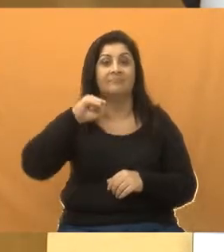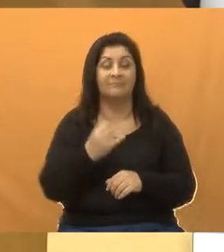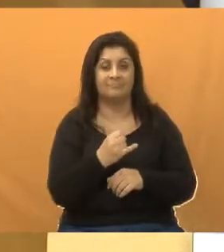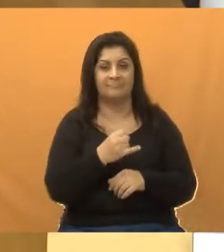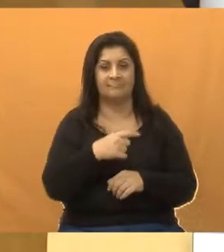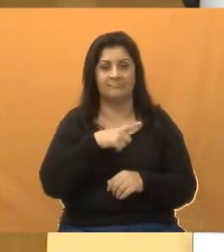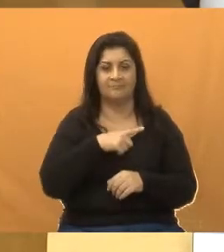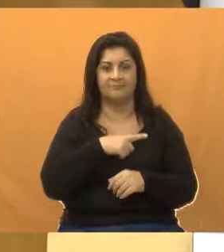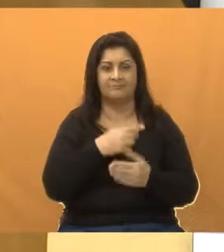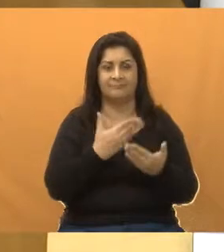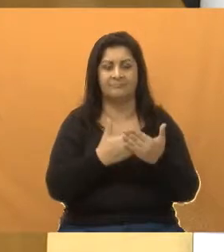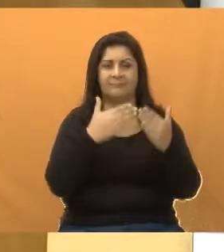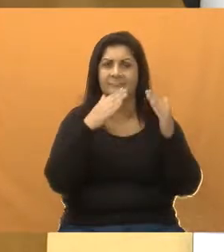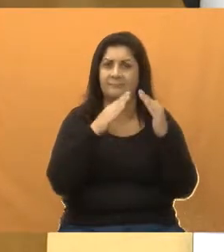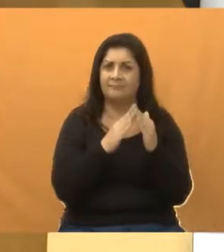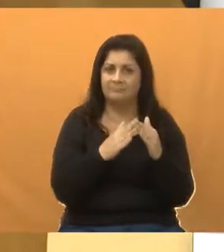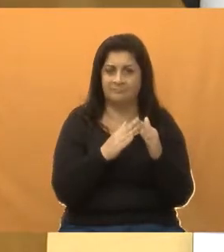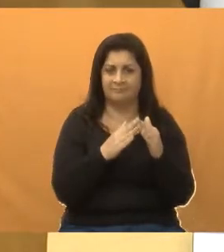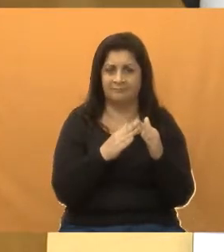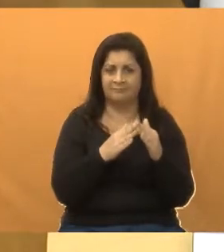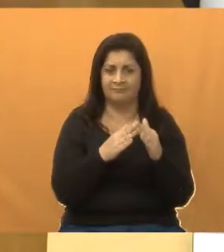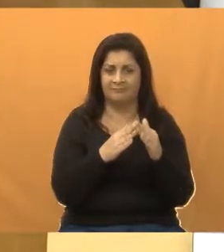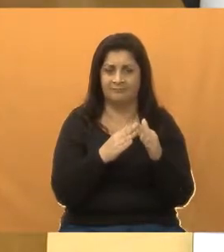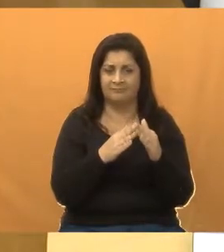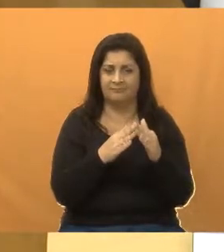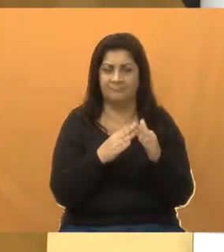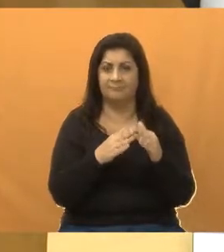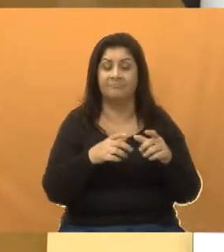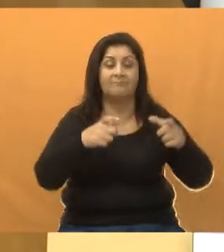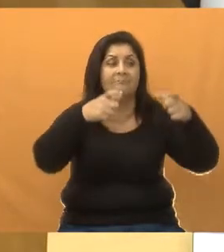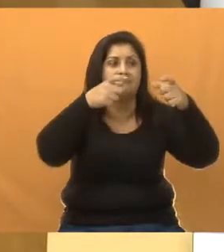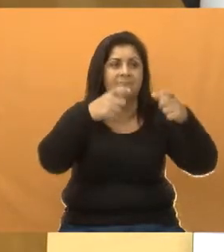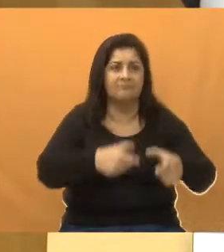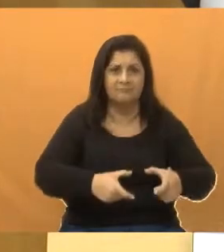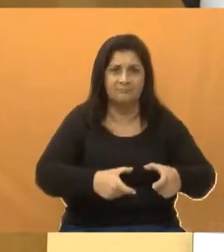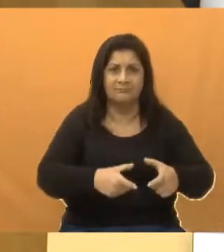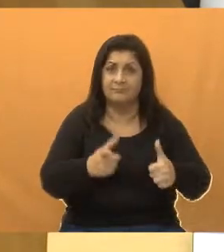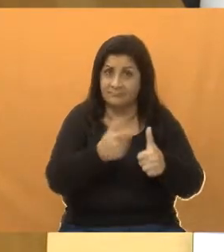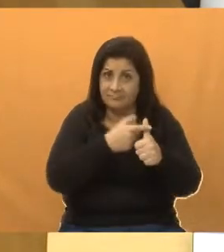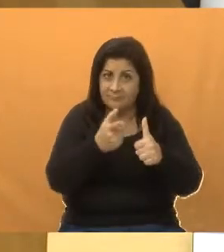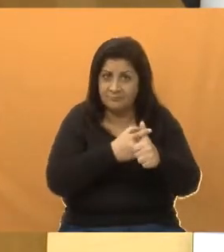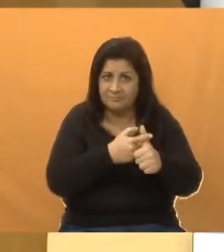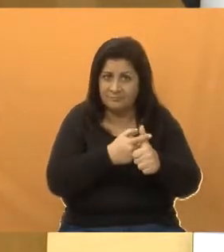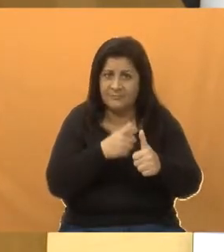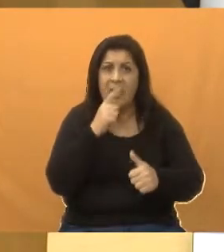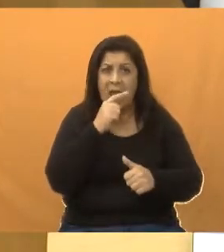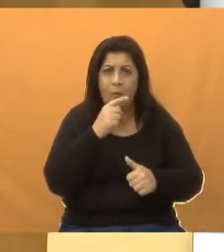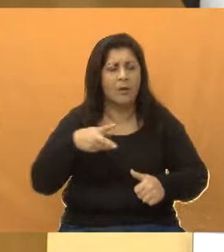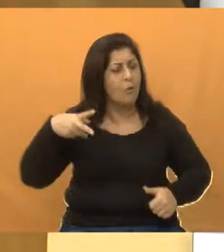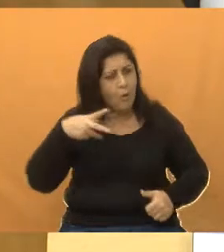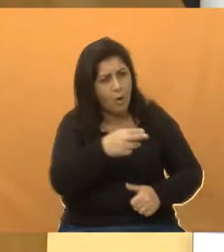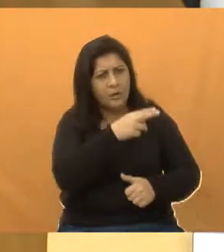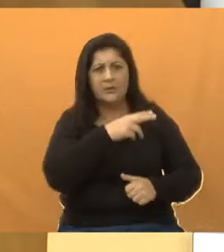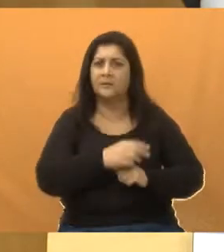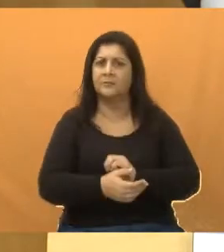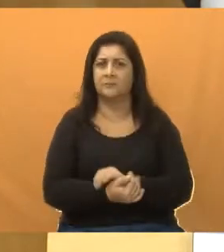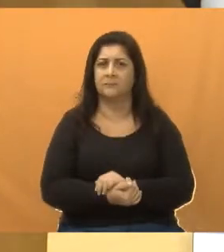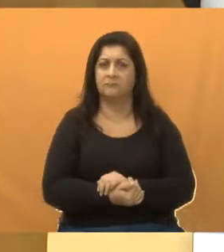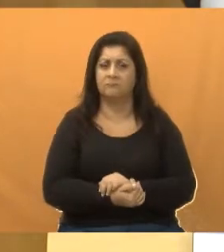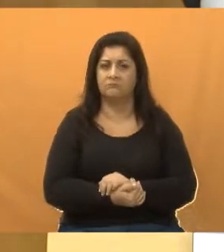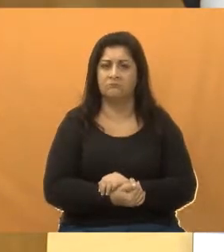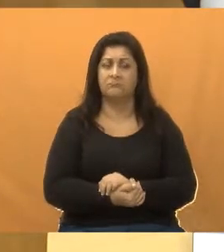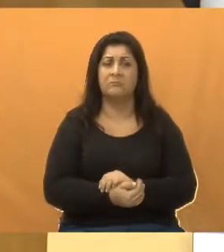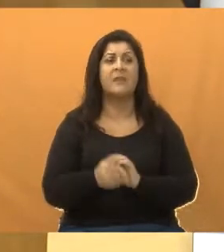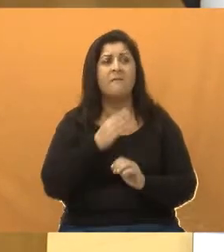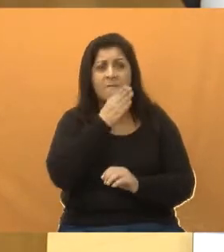tiver escola, se tiver algum lugar que está devendo, corta essa conta. Corta, vai